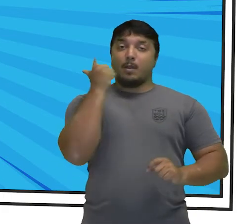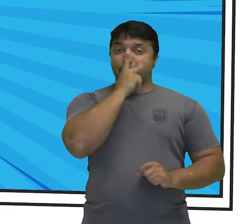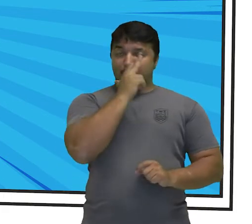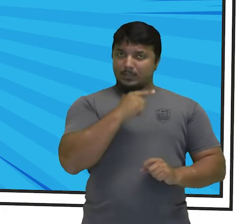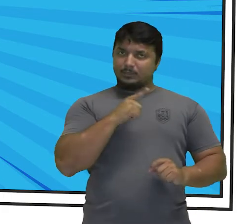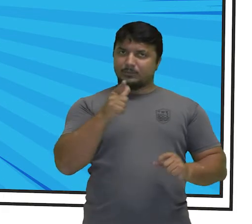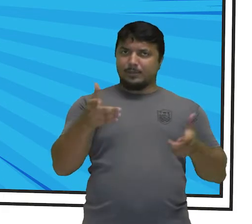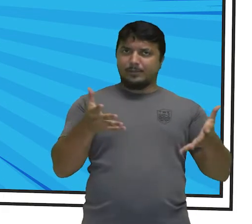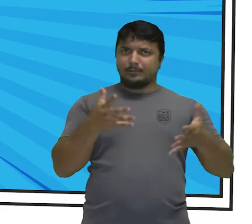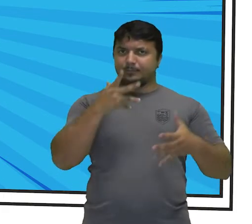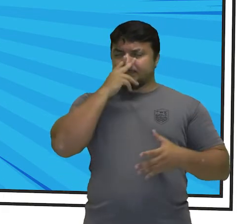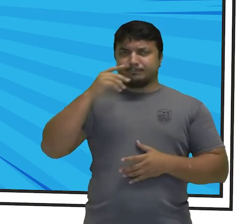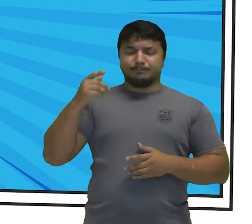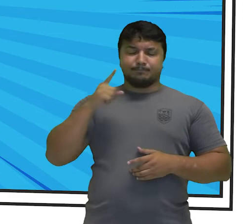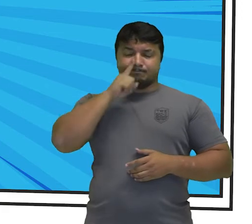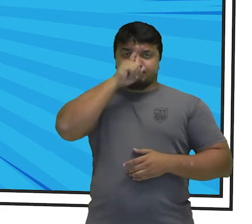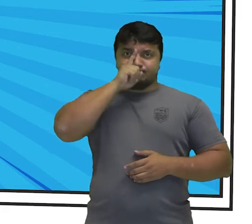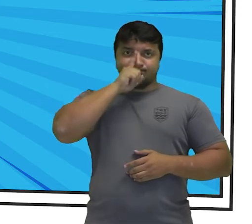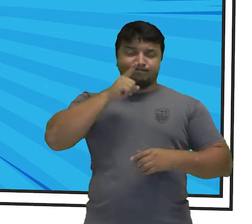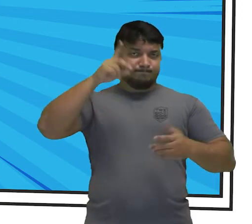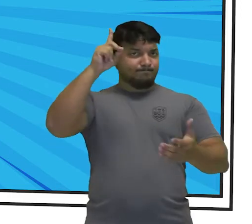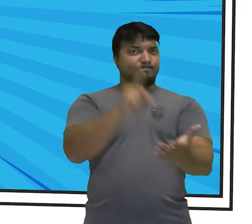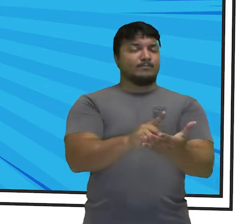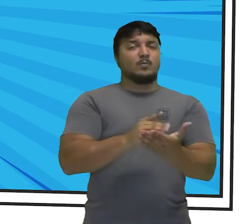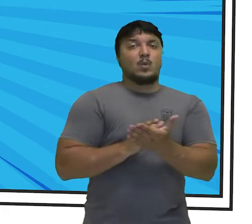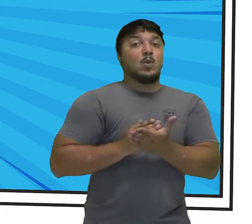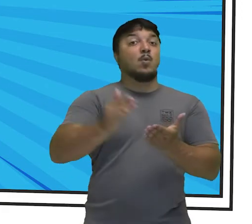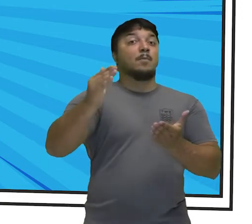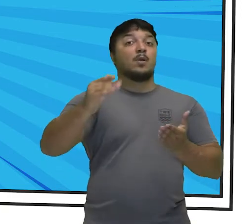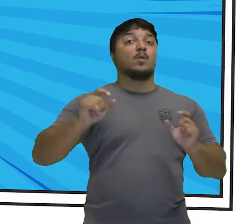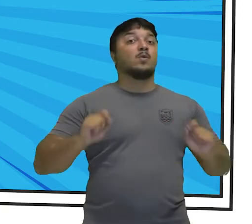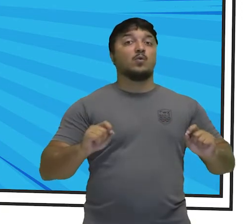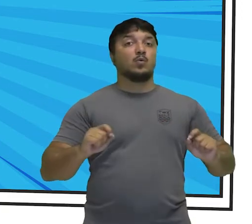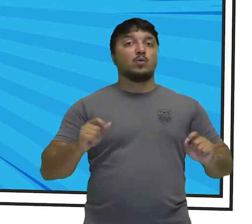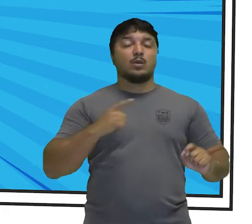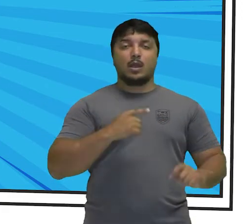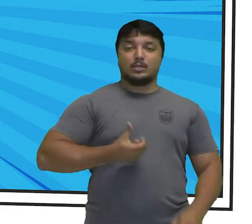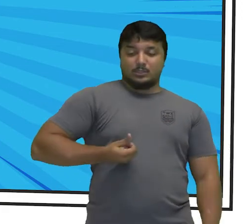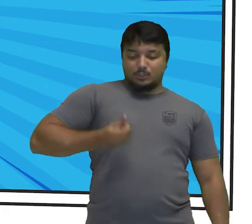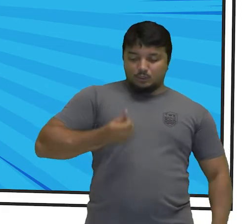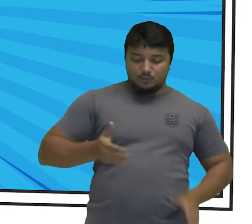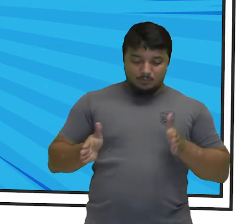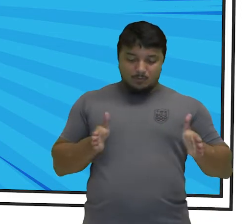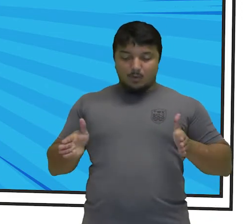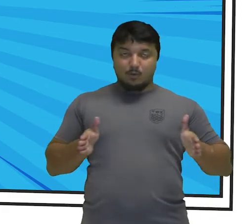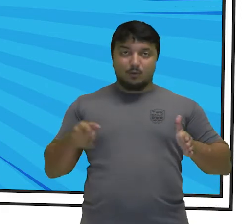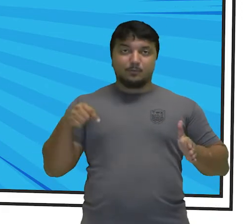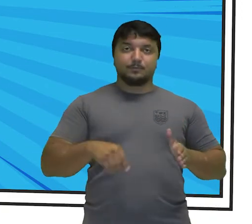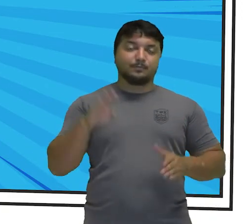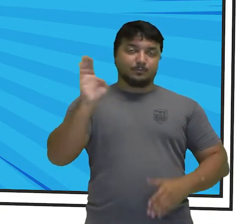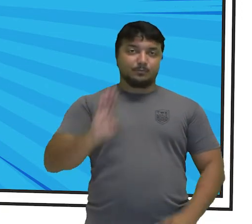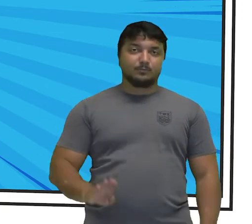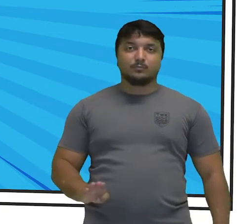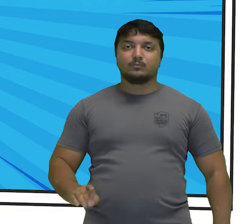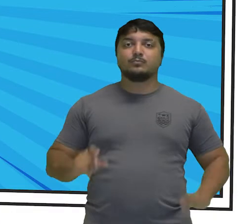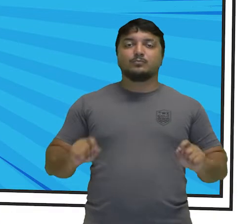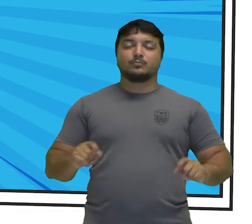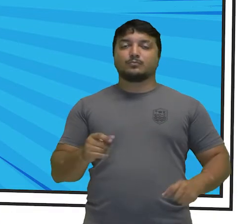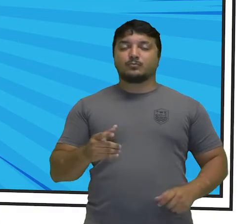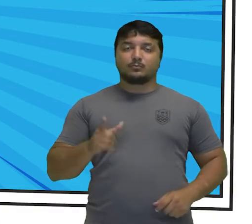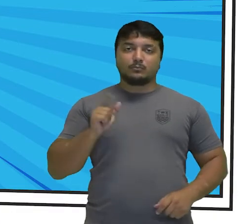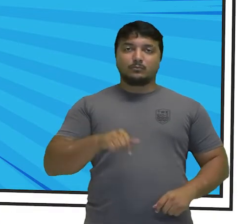era um fantasma terrível, foi iniciado a sexta fase da história do Brasil, o